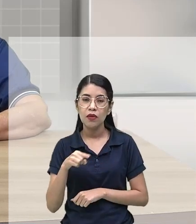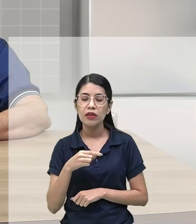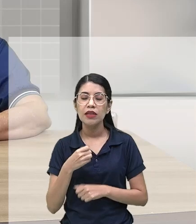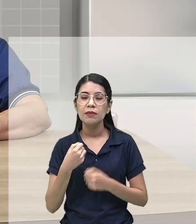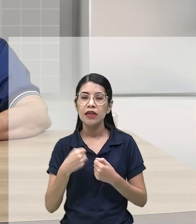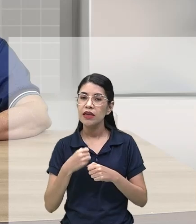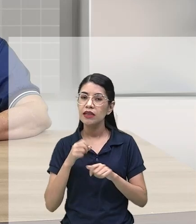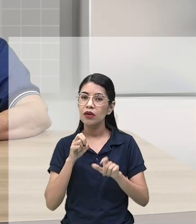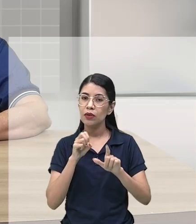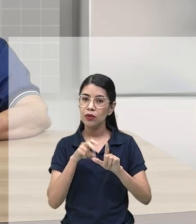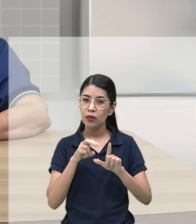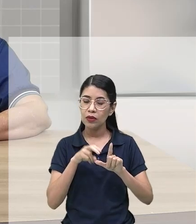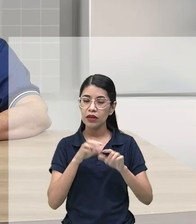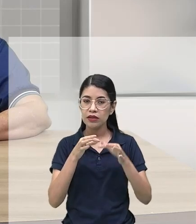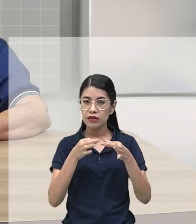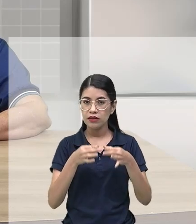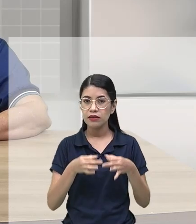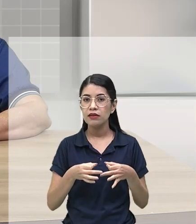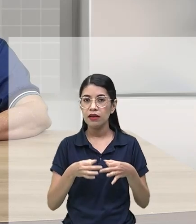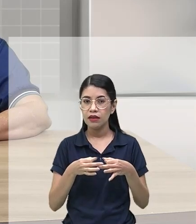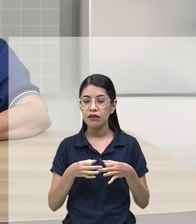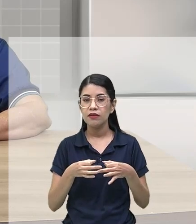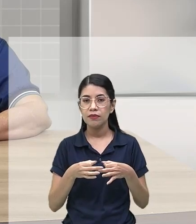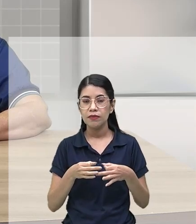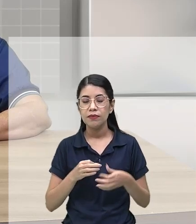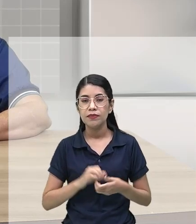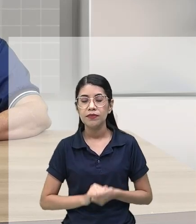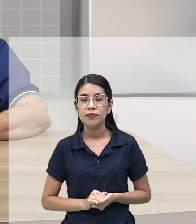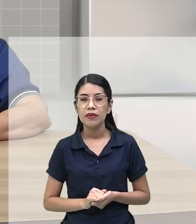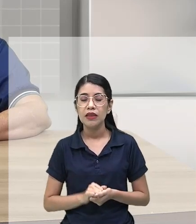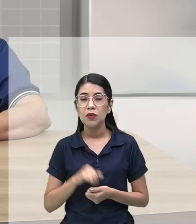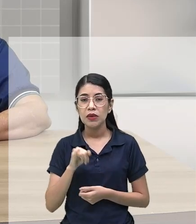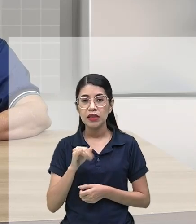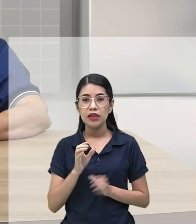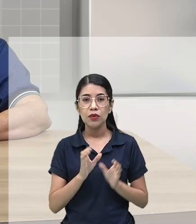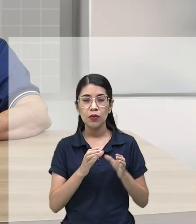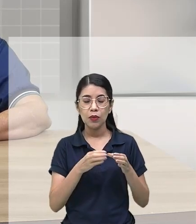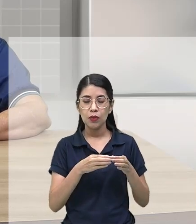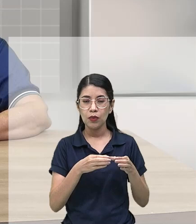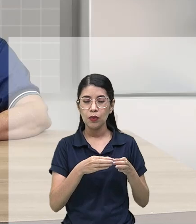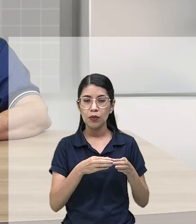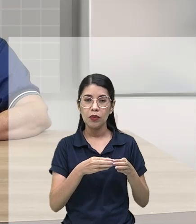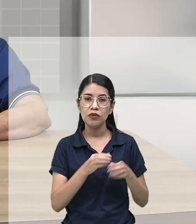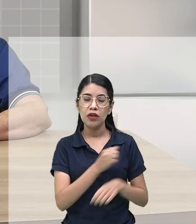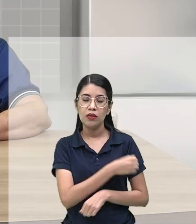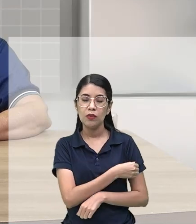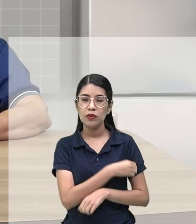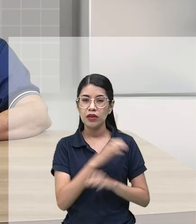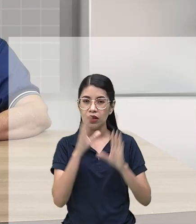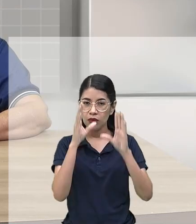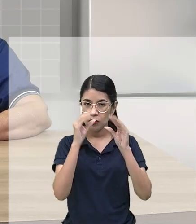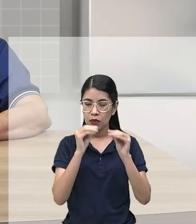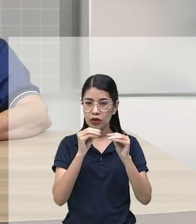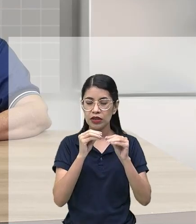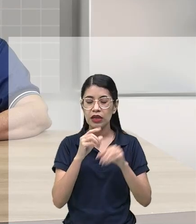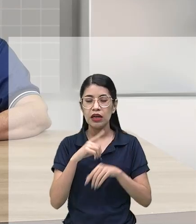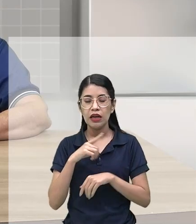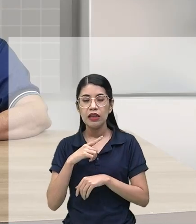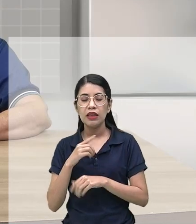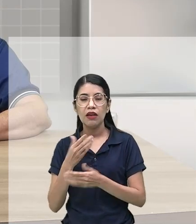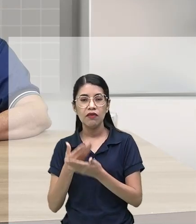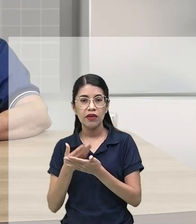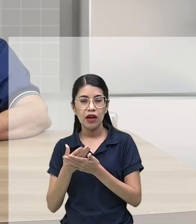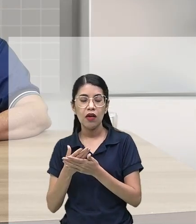logados com o login correto. Então, se a sua turma é de noite e teve aula de tarde do mediado,